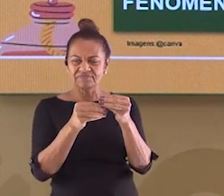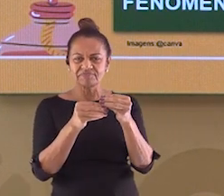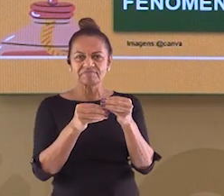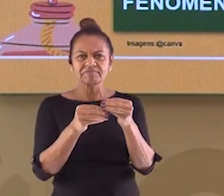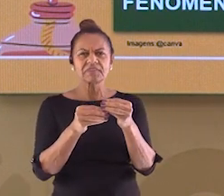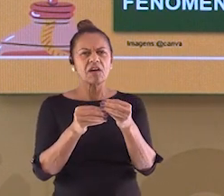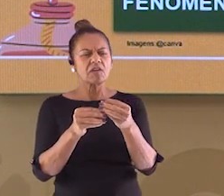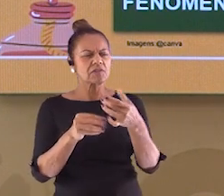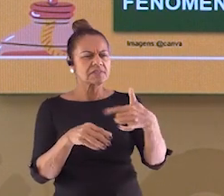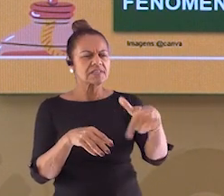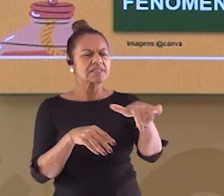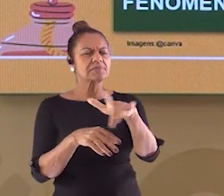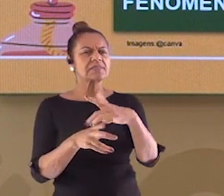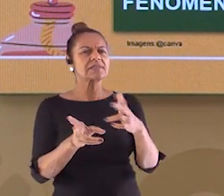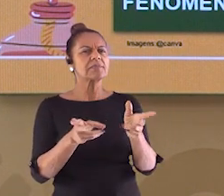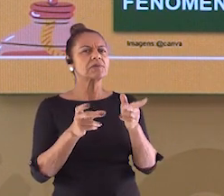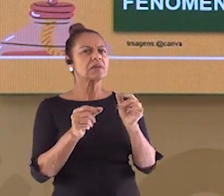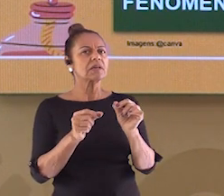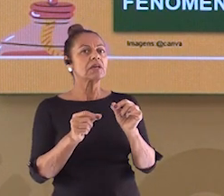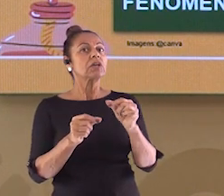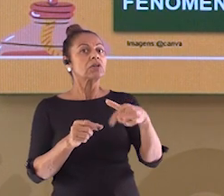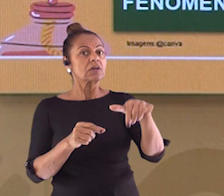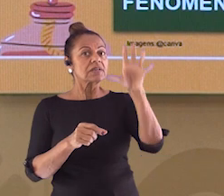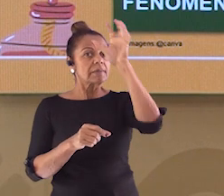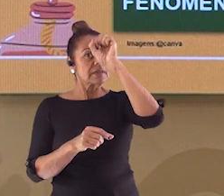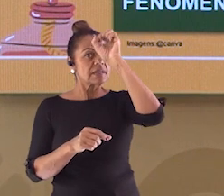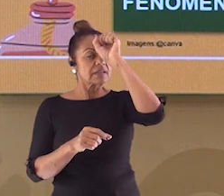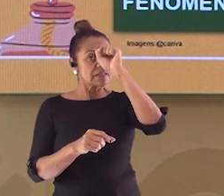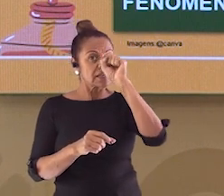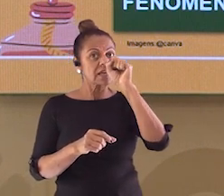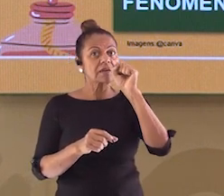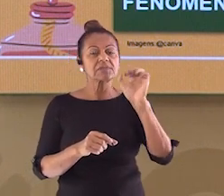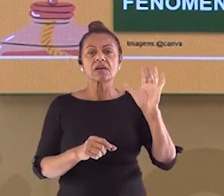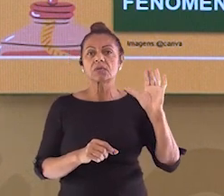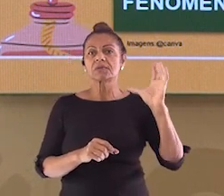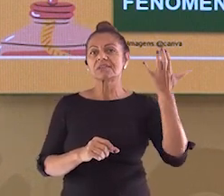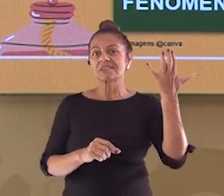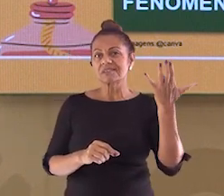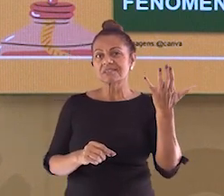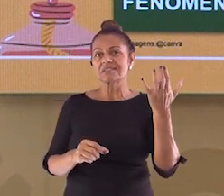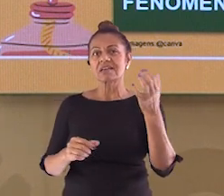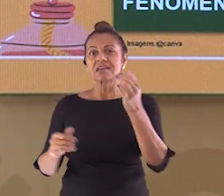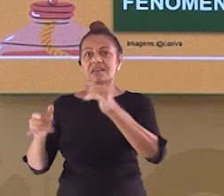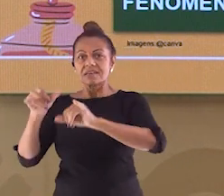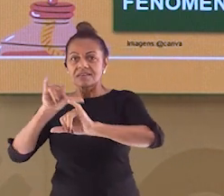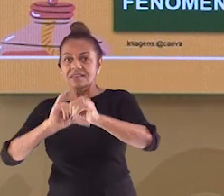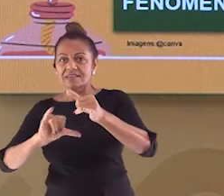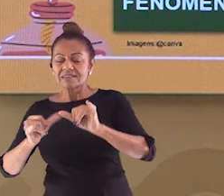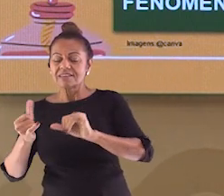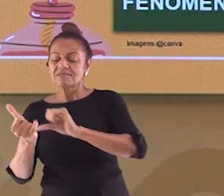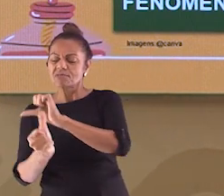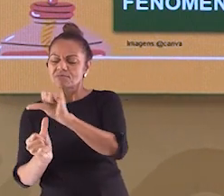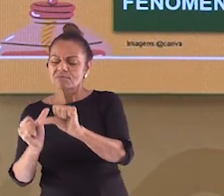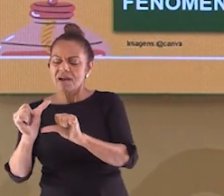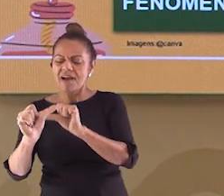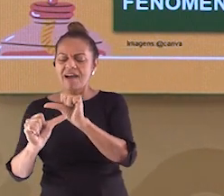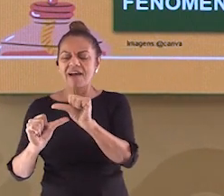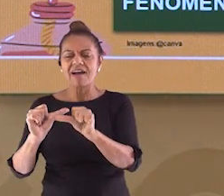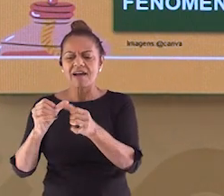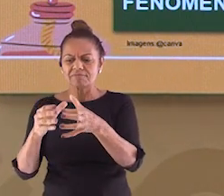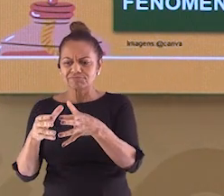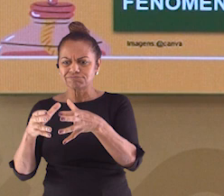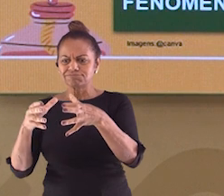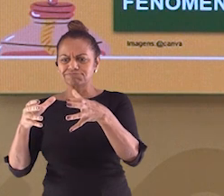viram, nós aprendemos um pouco sobre os fenômenos químicos e físicos que fazem parte do nosso dia a dia.